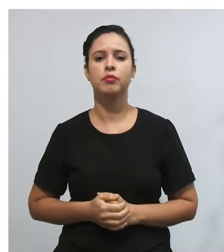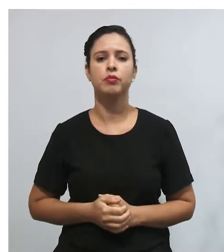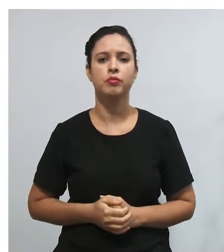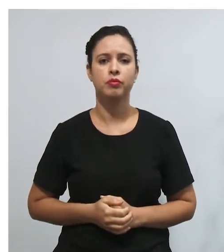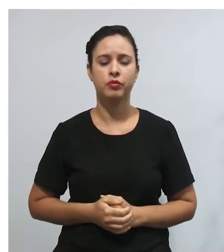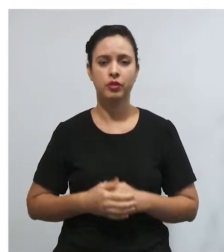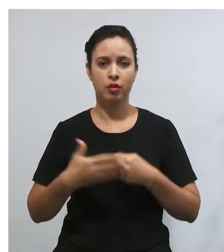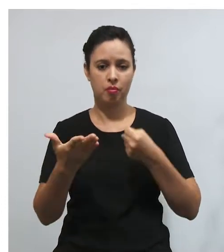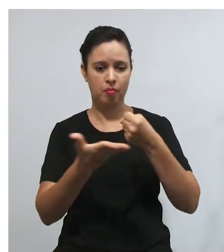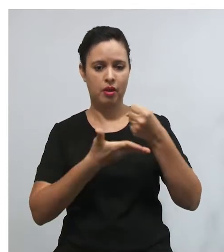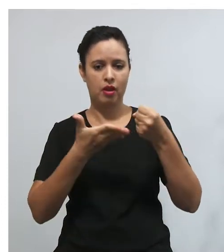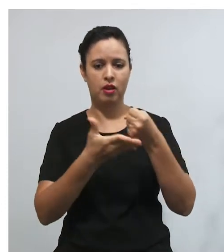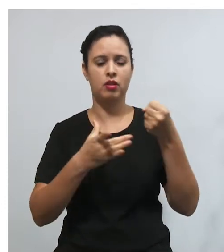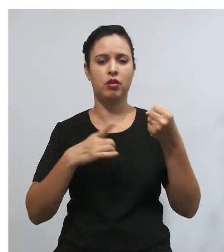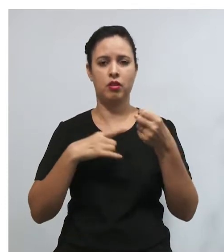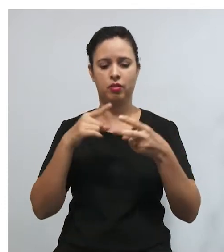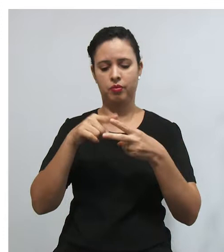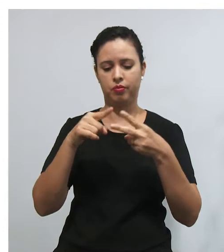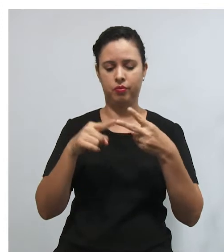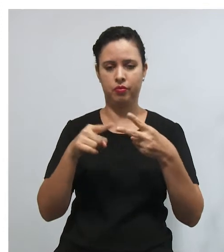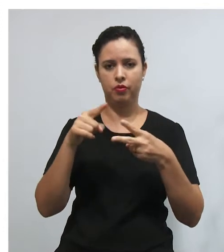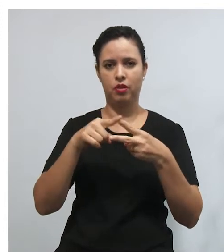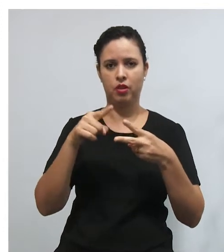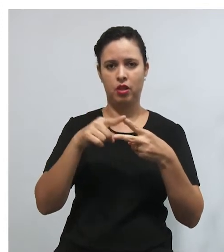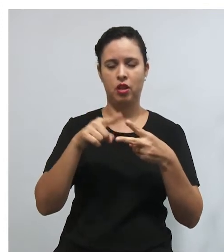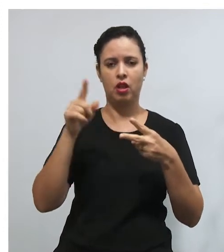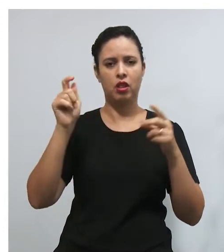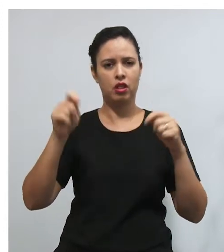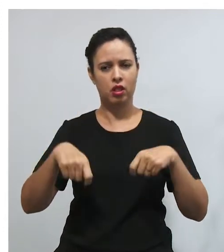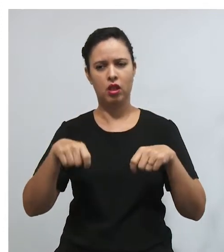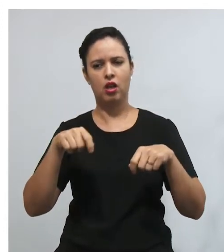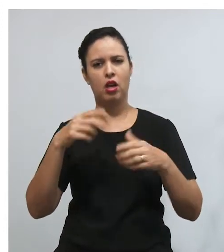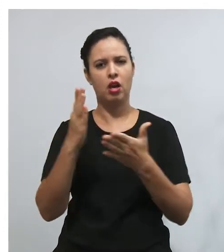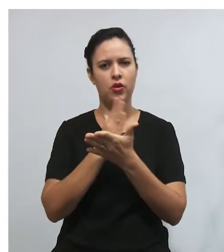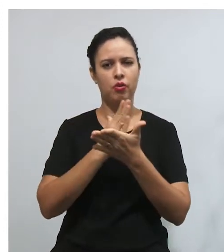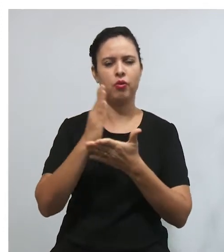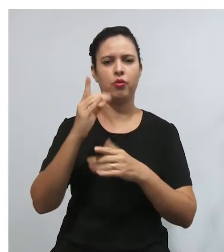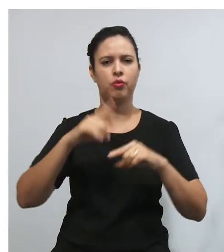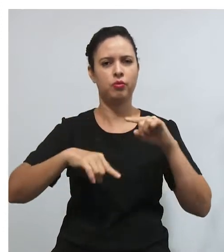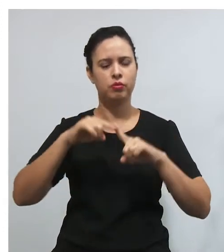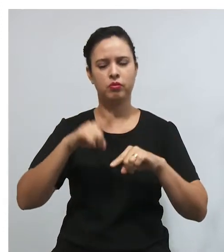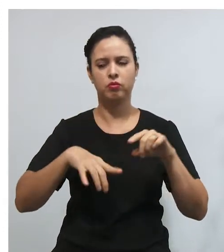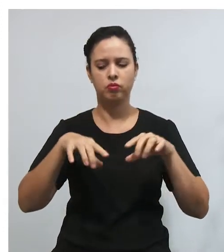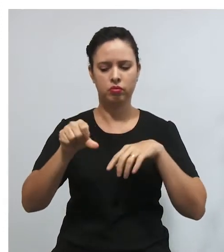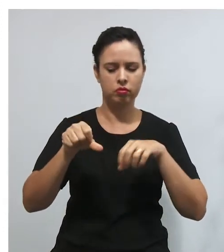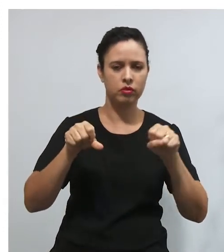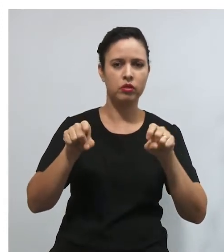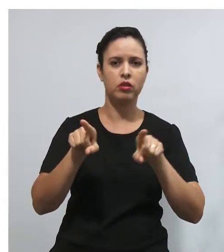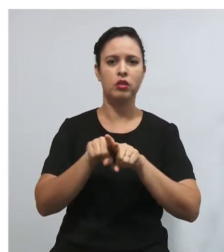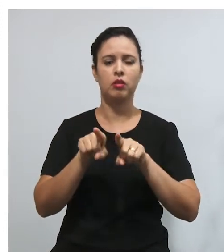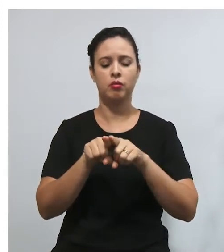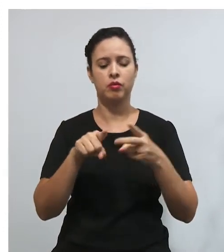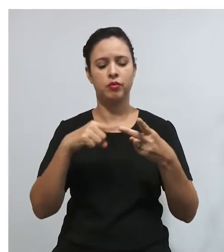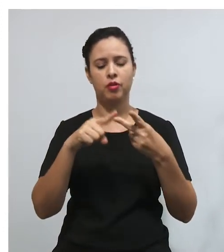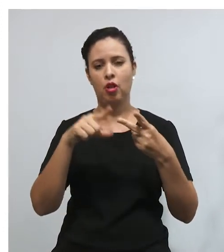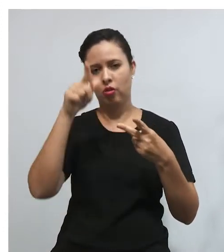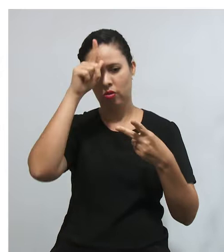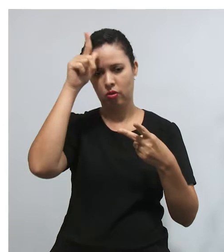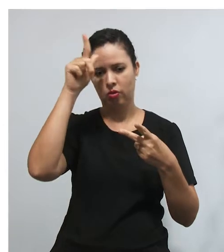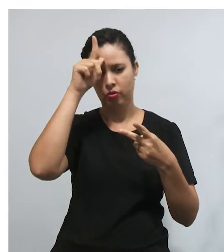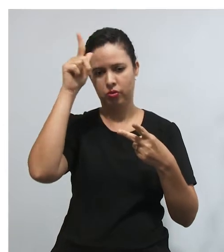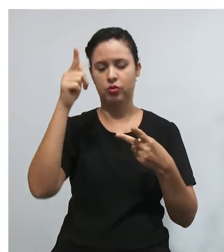elementos lógicos, tá? São esses dois tipos que a gente vai estar trazendo aqui para vocês. Para que uma máquina